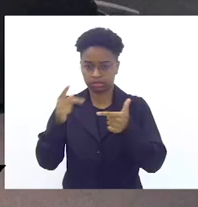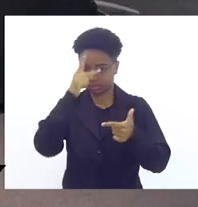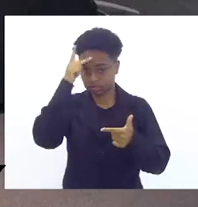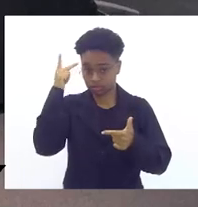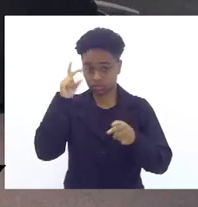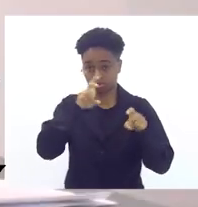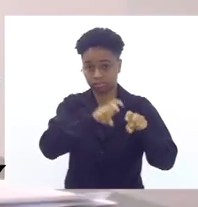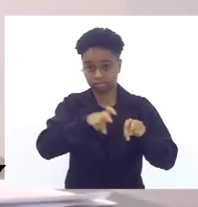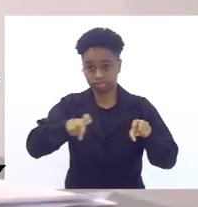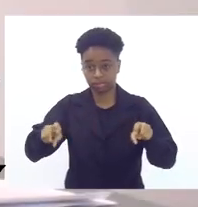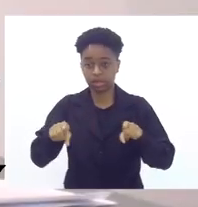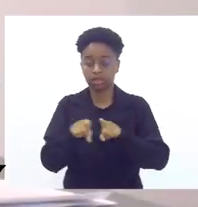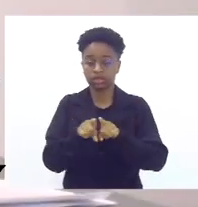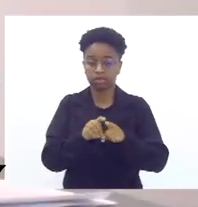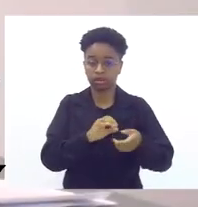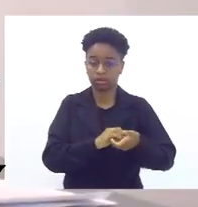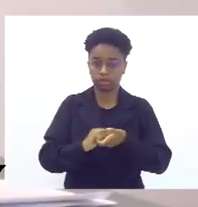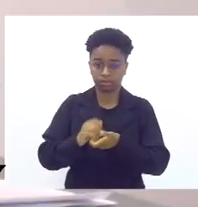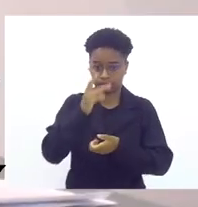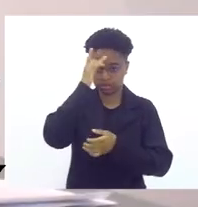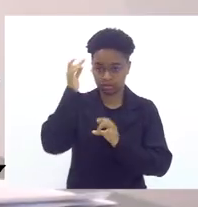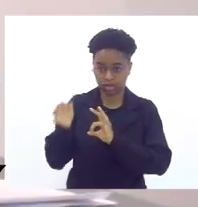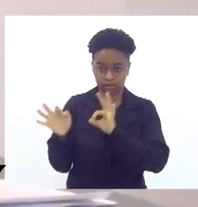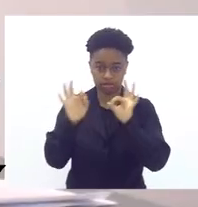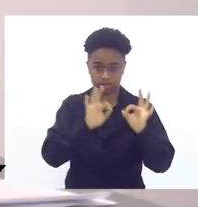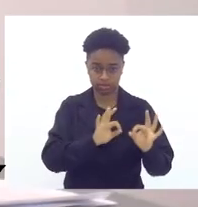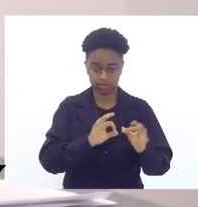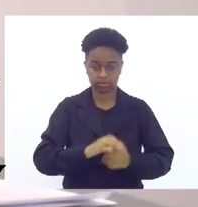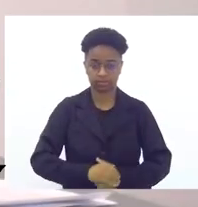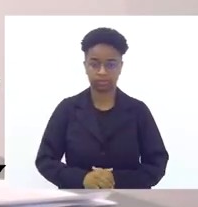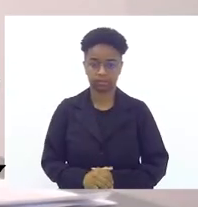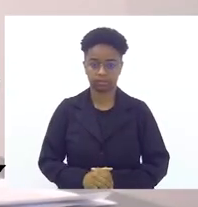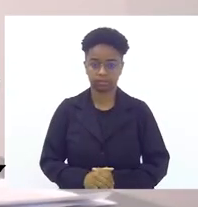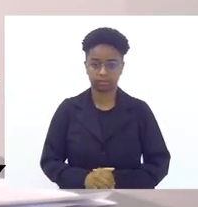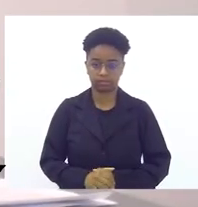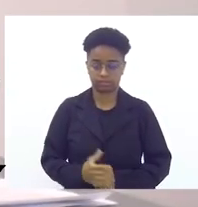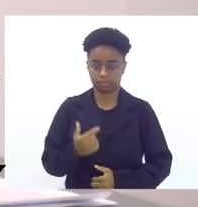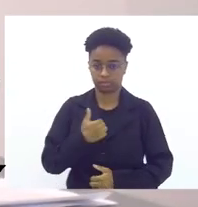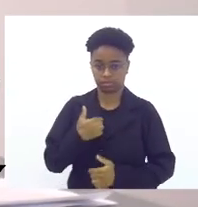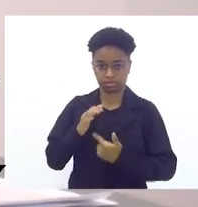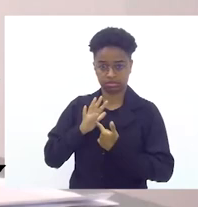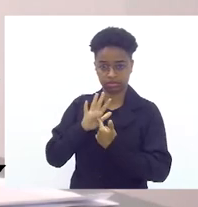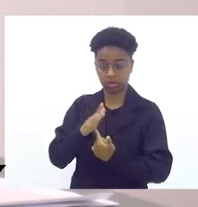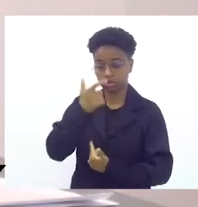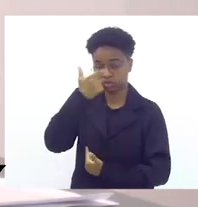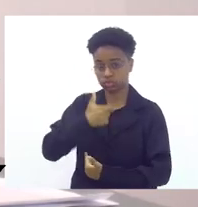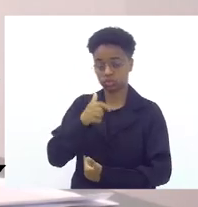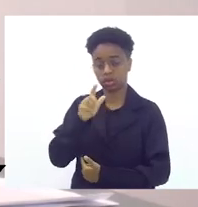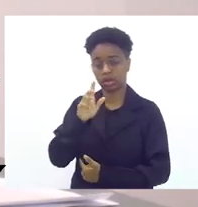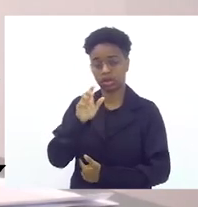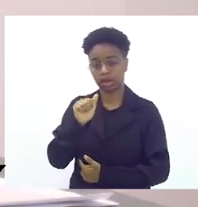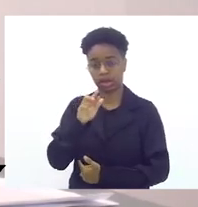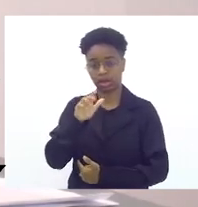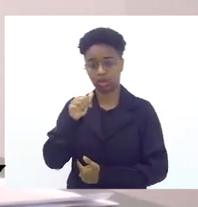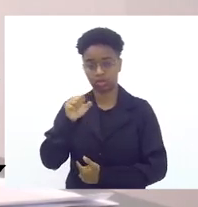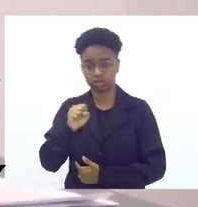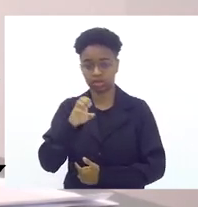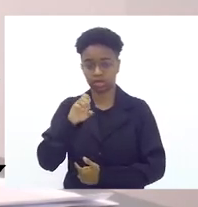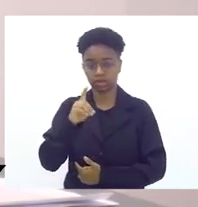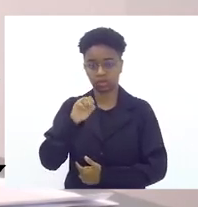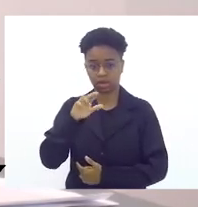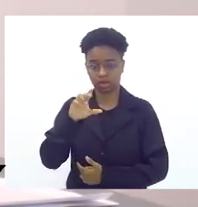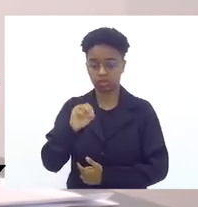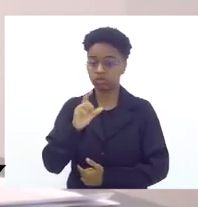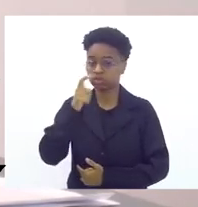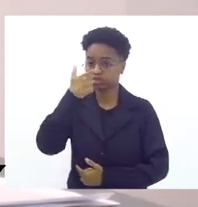cumprimentar os nossos espectadores e me apresentar para vocês meu nome é Carlos Eduardo Rangel sou Delegado de Polícia